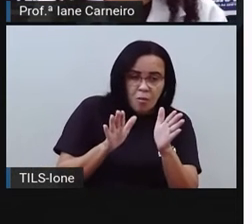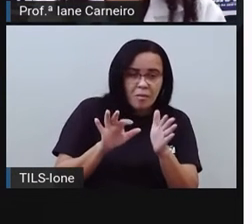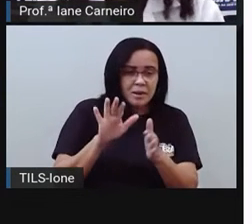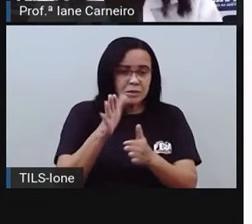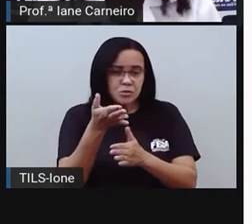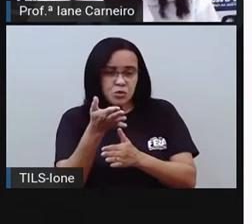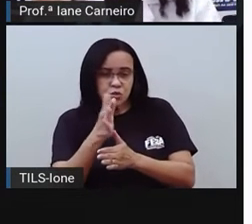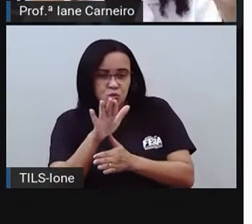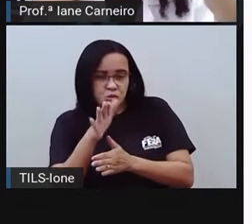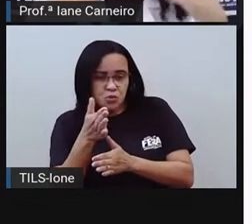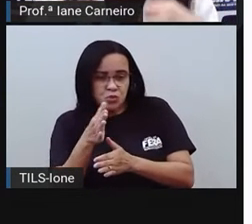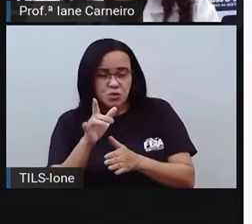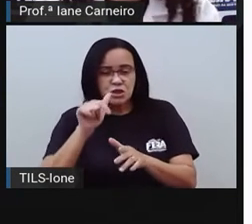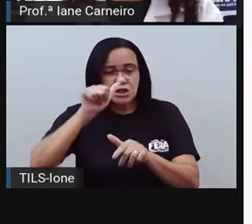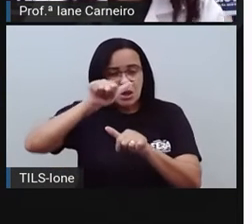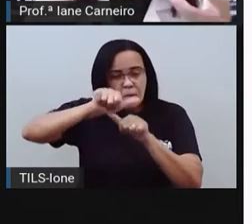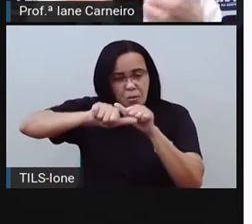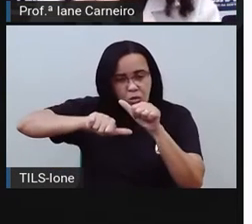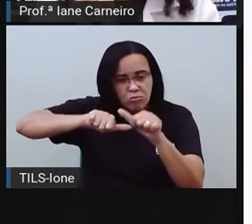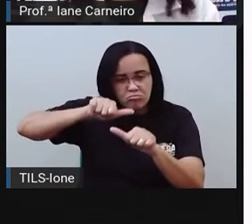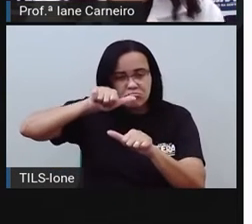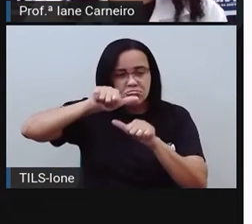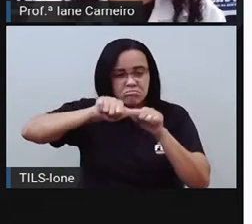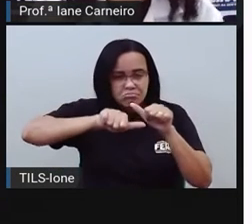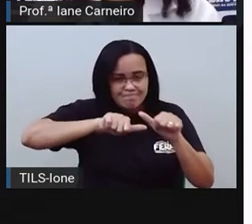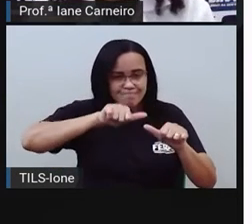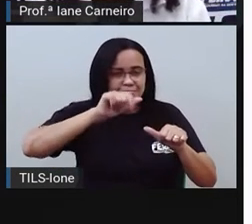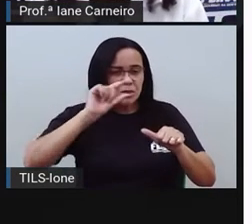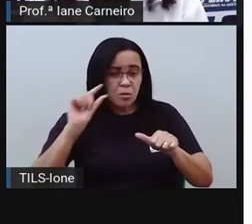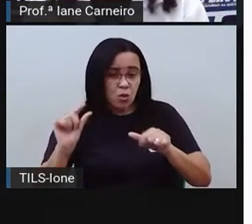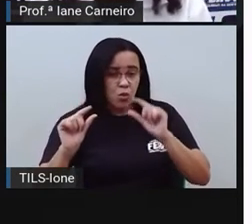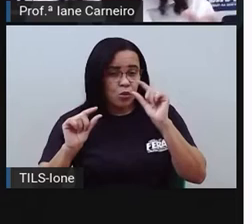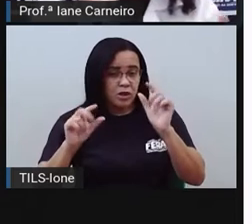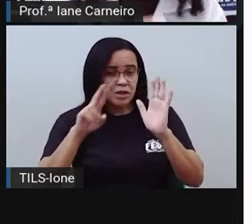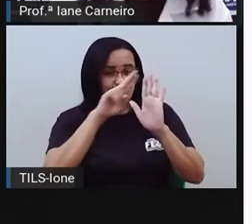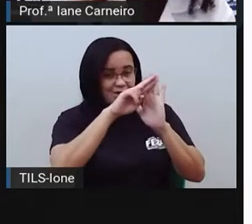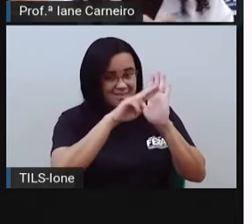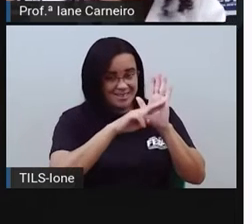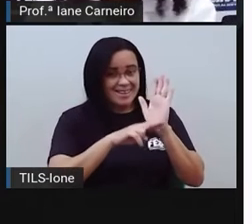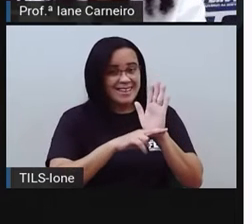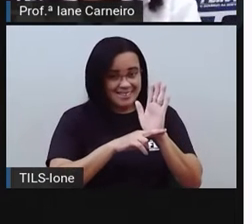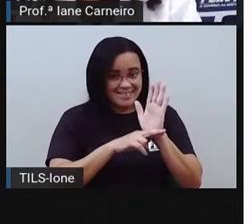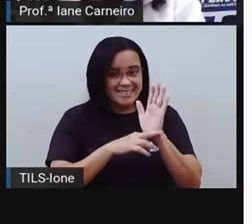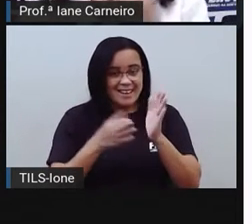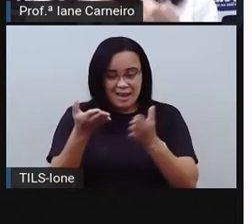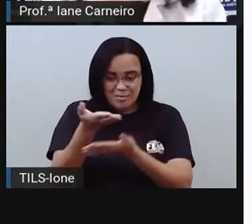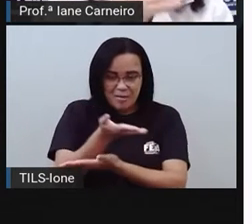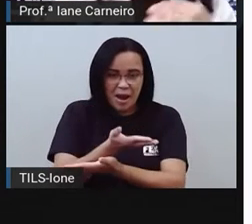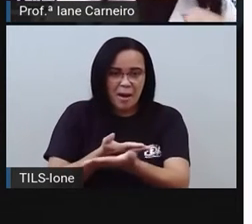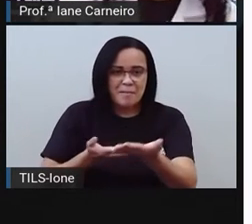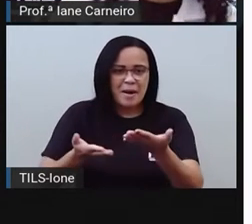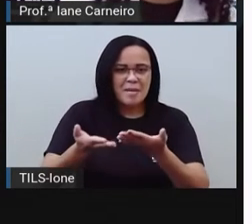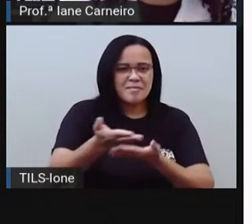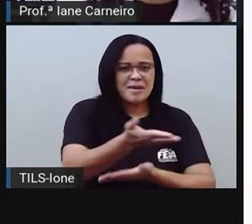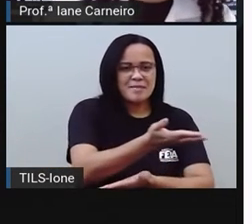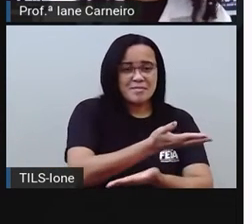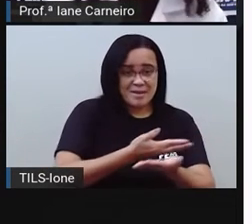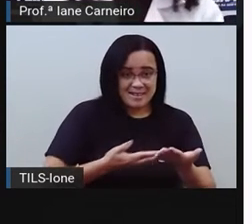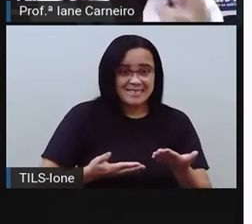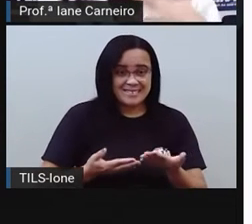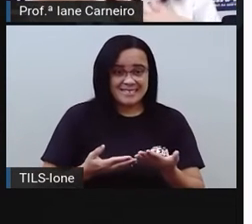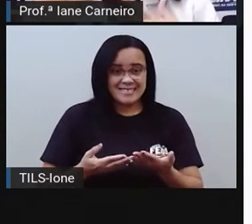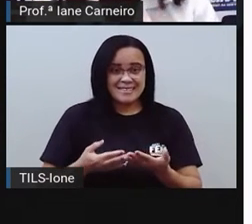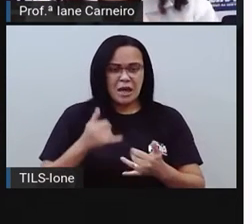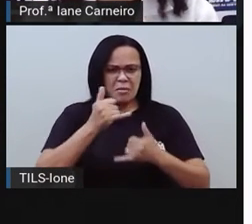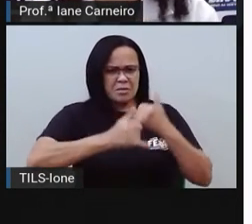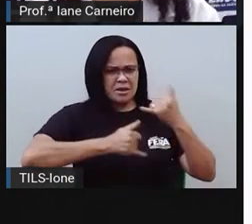essas regras, né? A gente já está voltando a compartilhar brinquedos, né? E aí, depois que um usou, a gente passa o álcool em